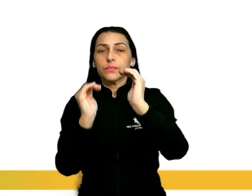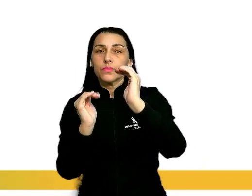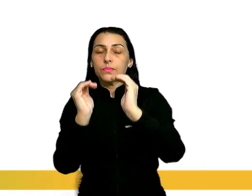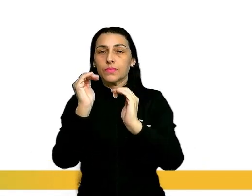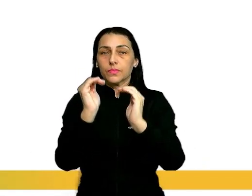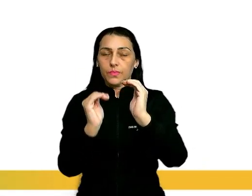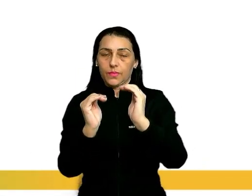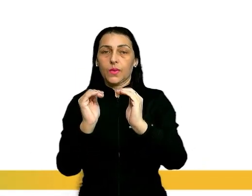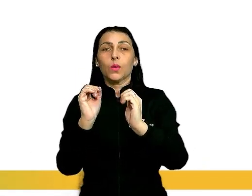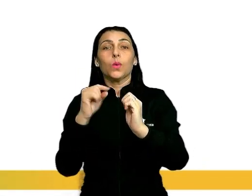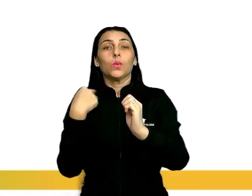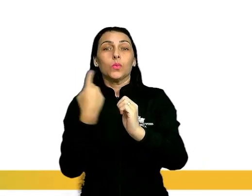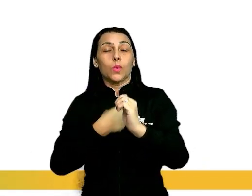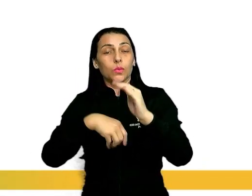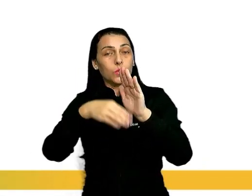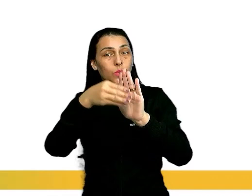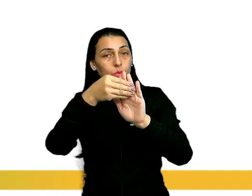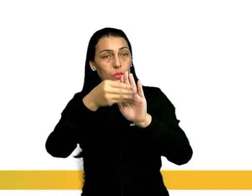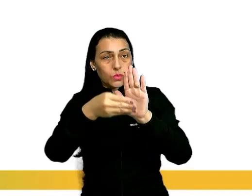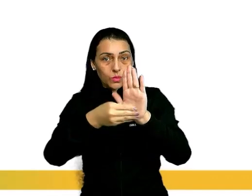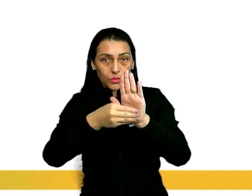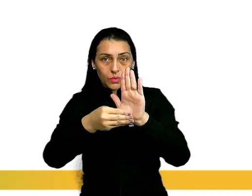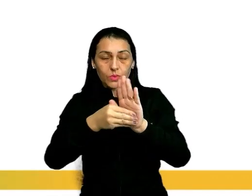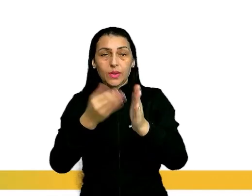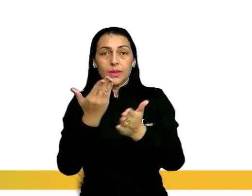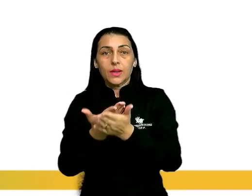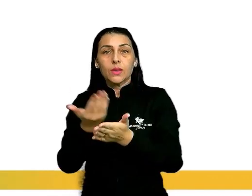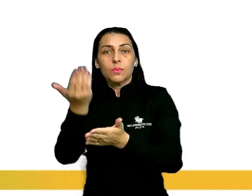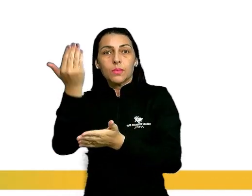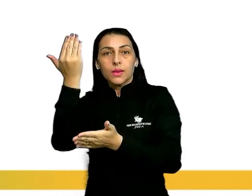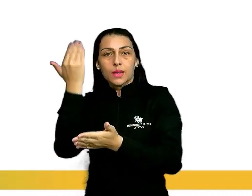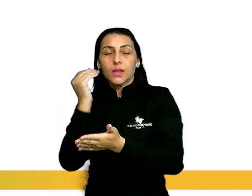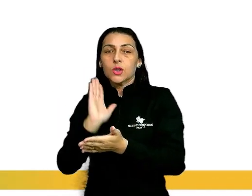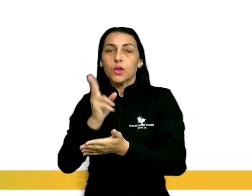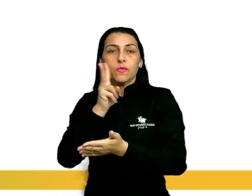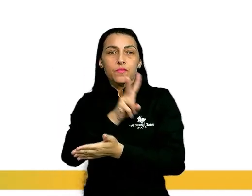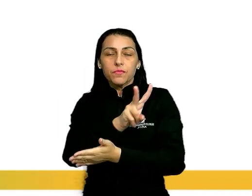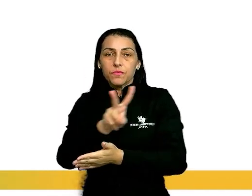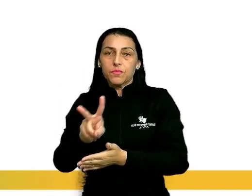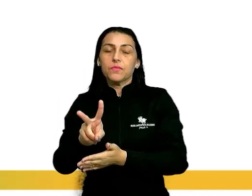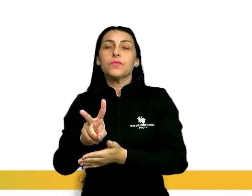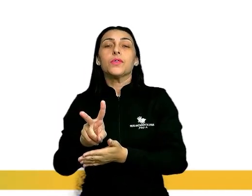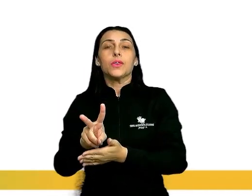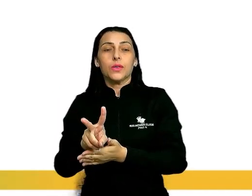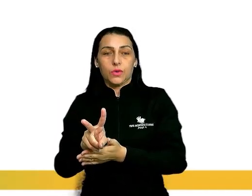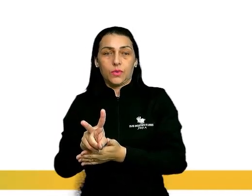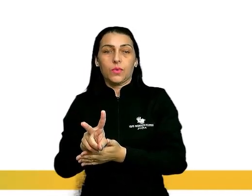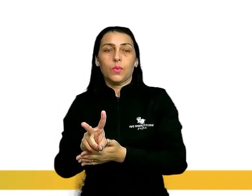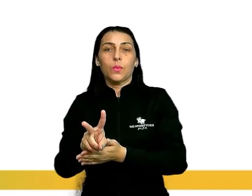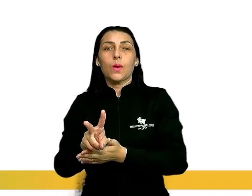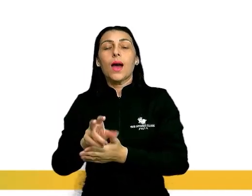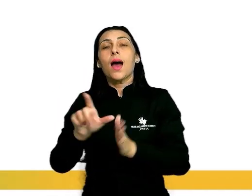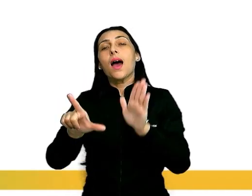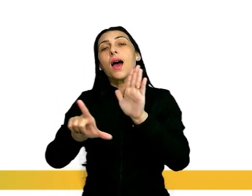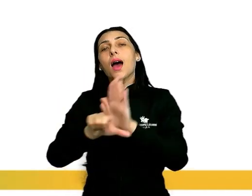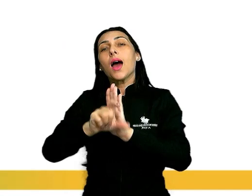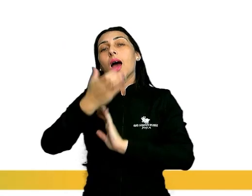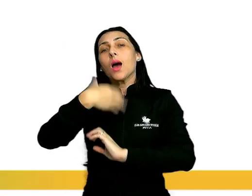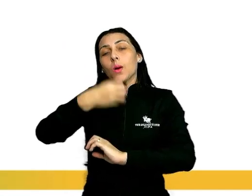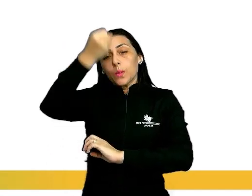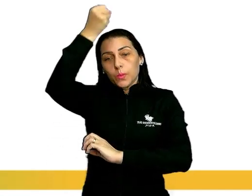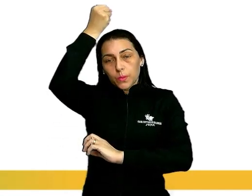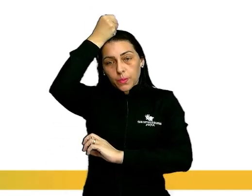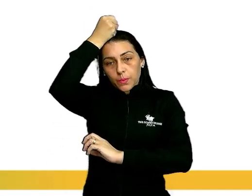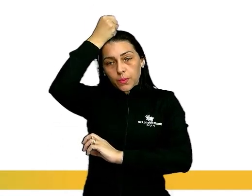nós vamos recorrer ao nosso conteúdo né que nas aulas anteriores que nós já Vimos que foi a Segunda Lei de Newton né quando todas as